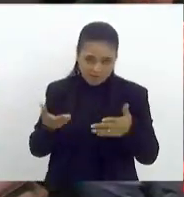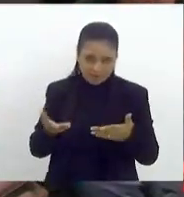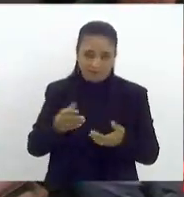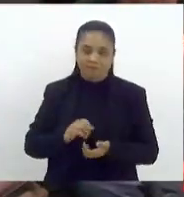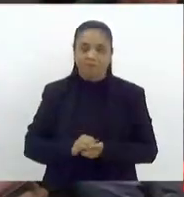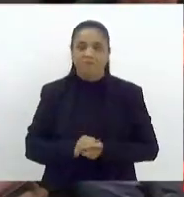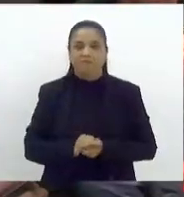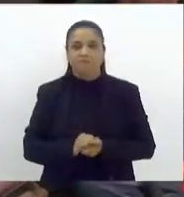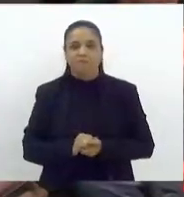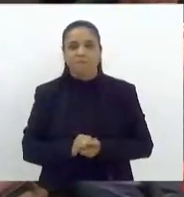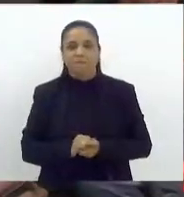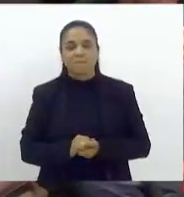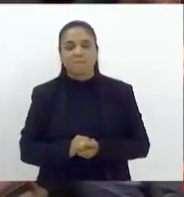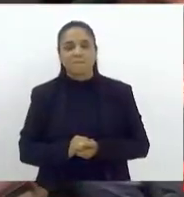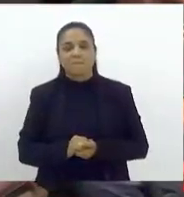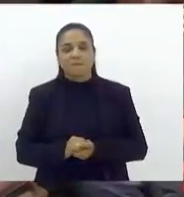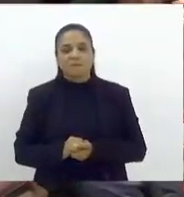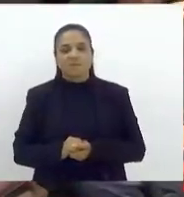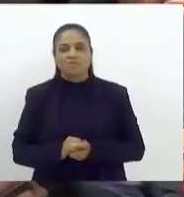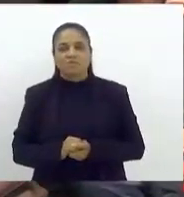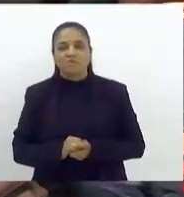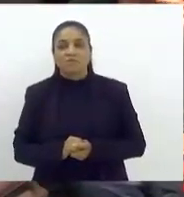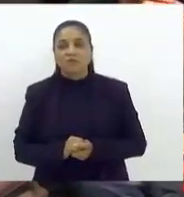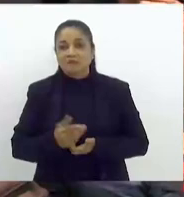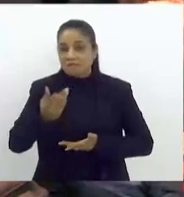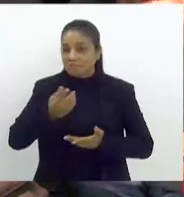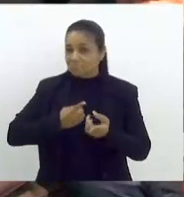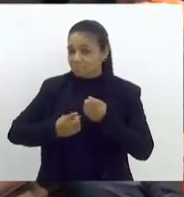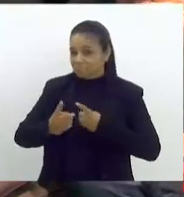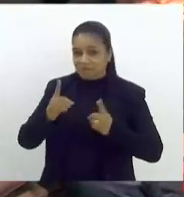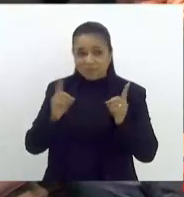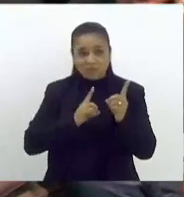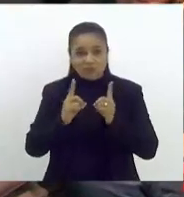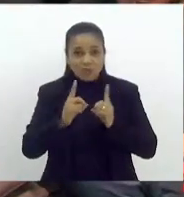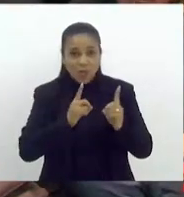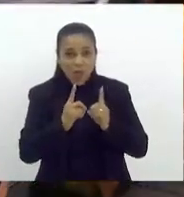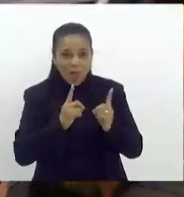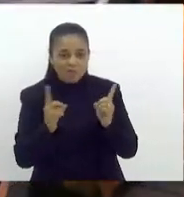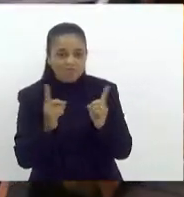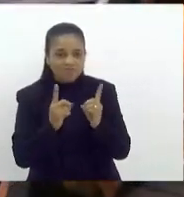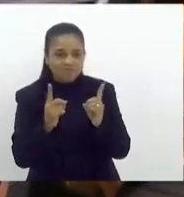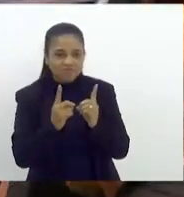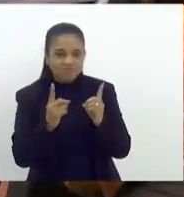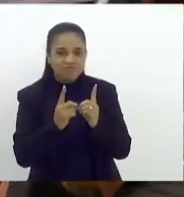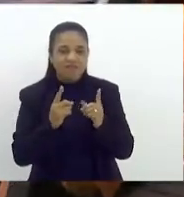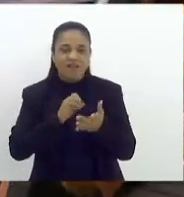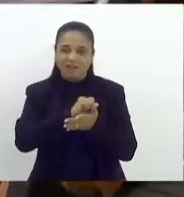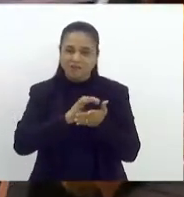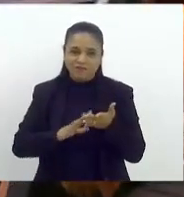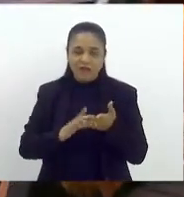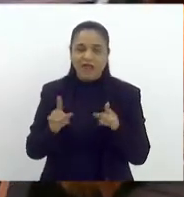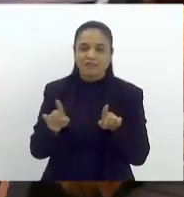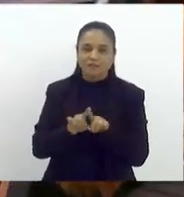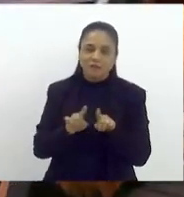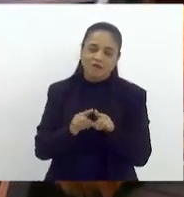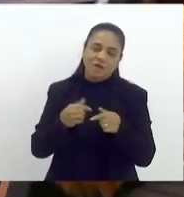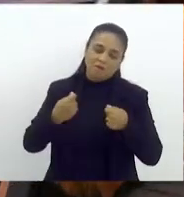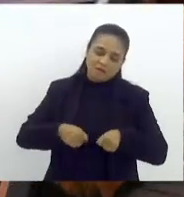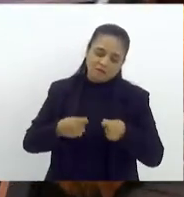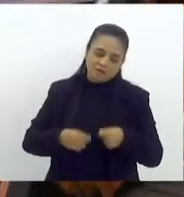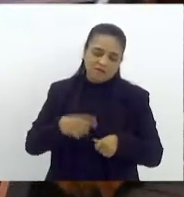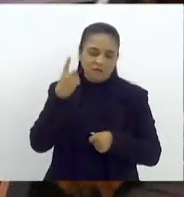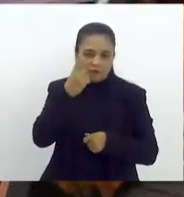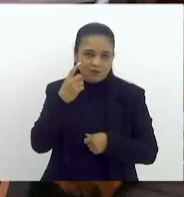maravilha É tá muito dinâmico né porque tem muitas atividades acontecendo a deputada Verônica também vai precisar sair